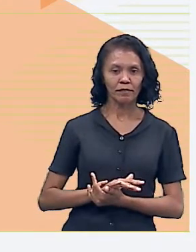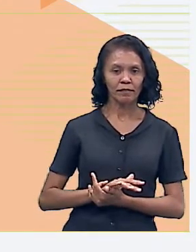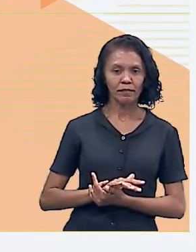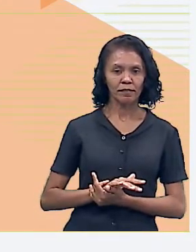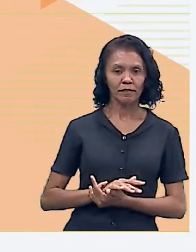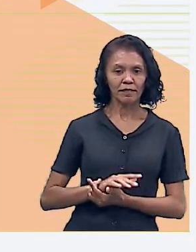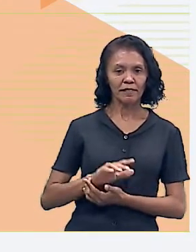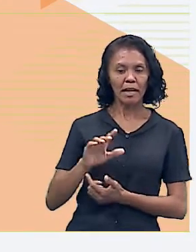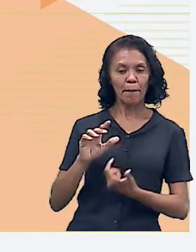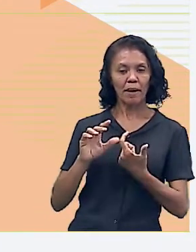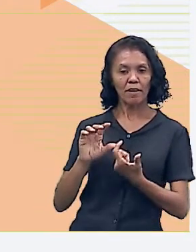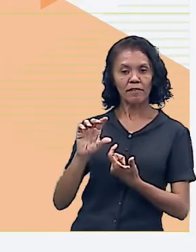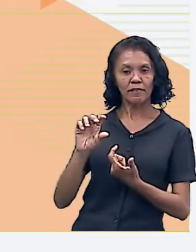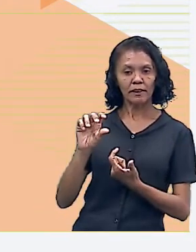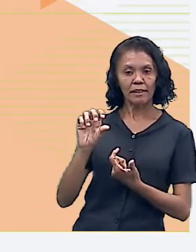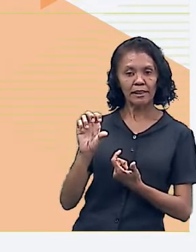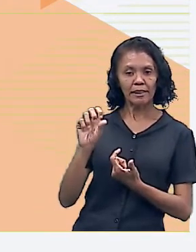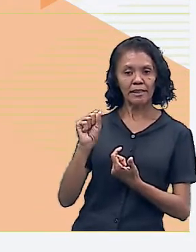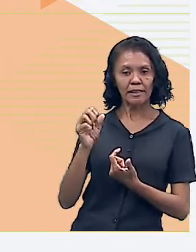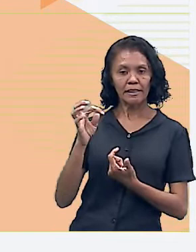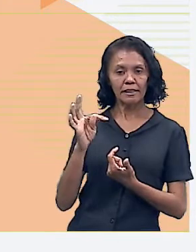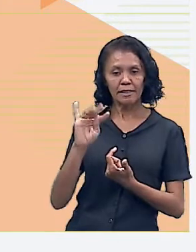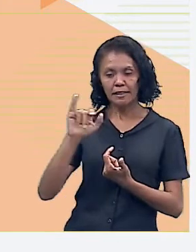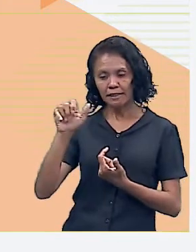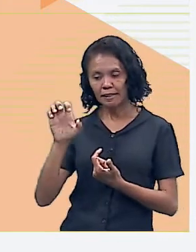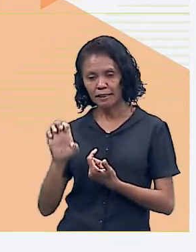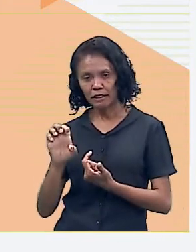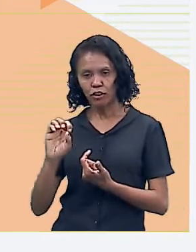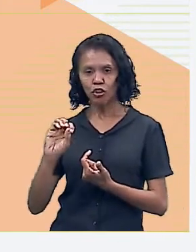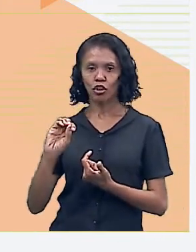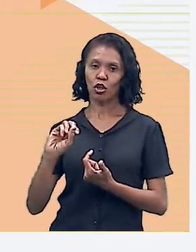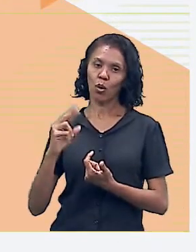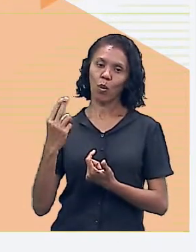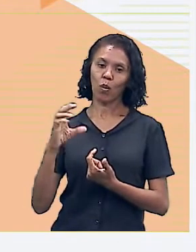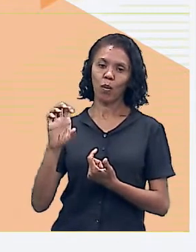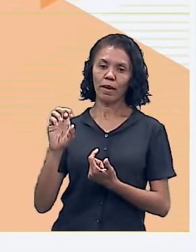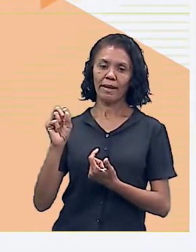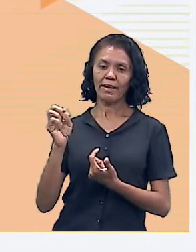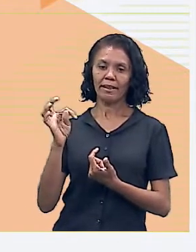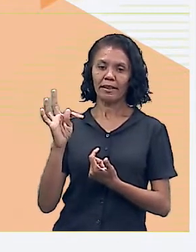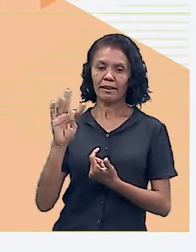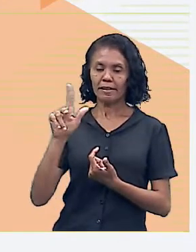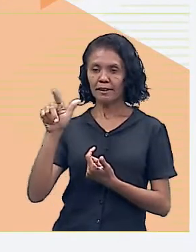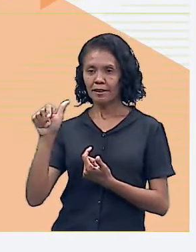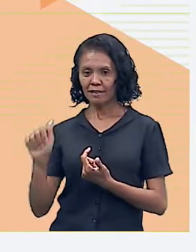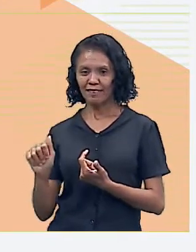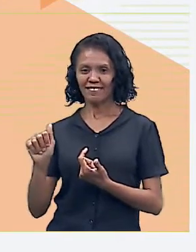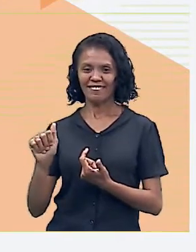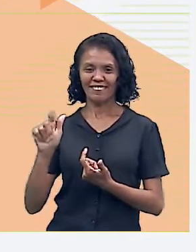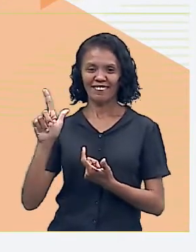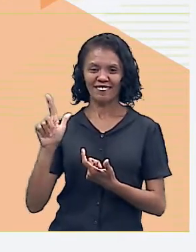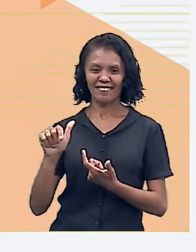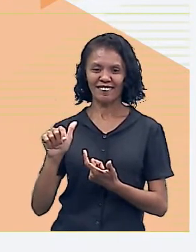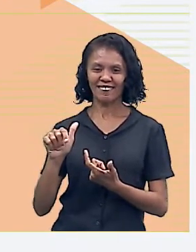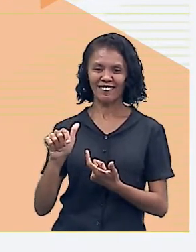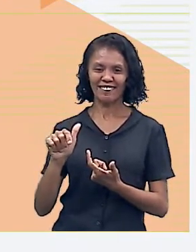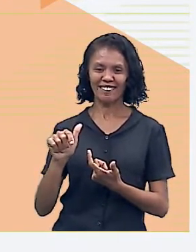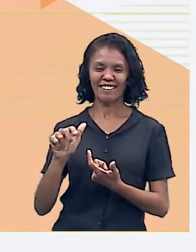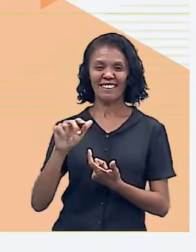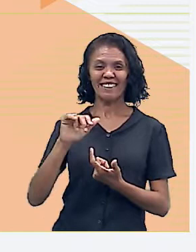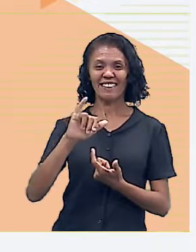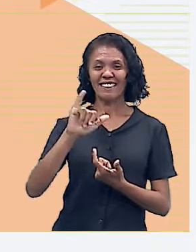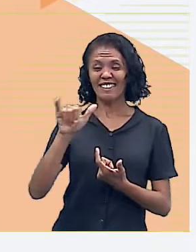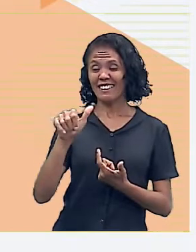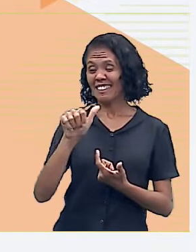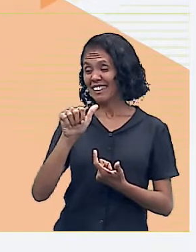temos esteje ou esteja sempre esteja né esse é um caso semelhante ao de seje seja é